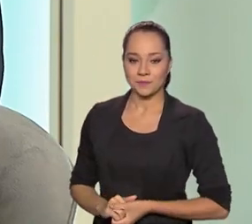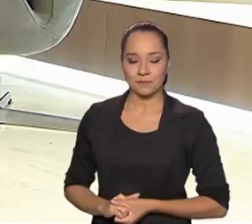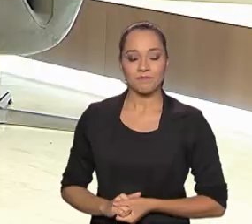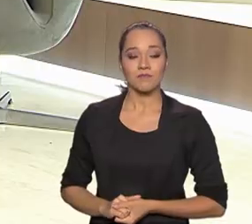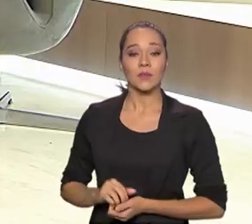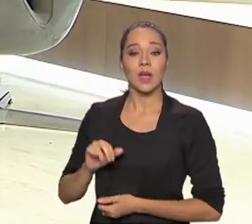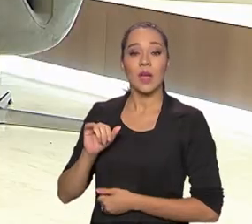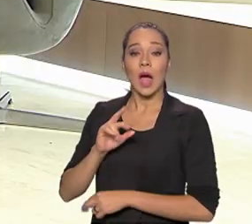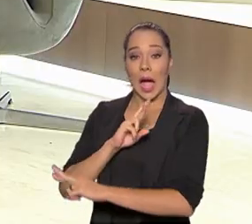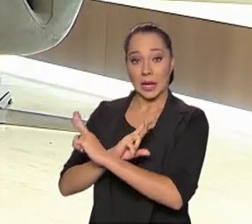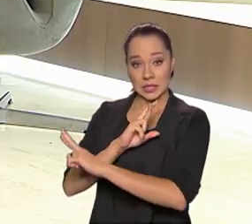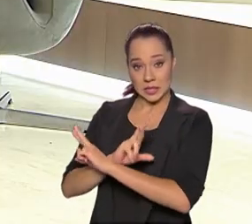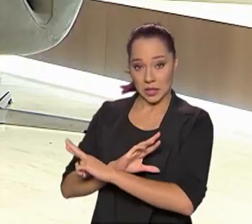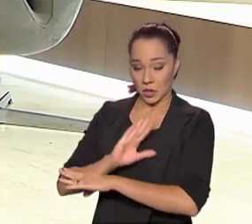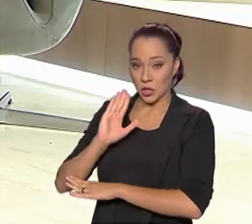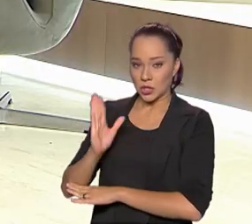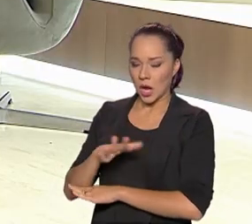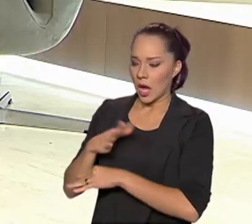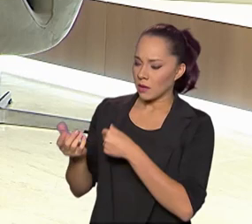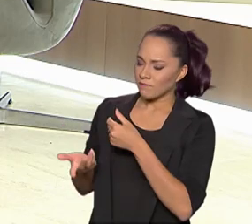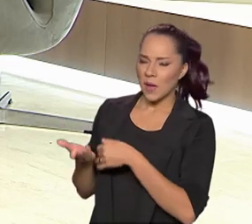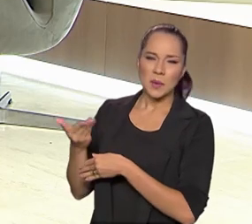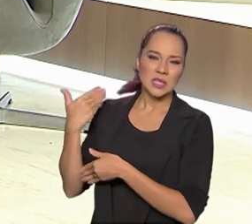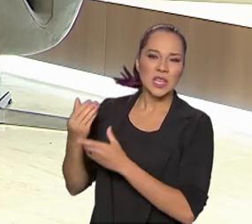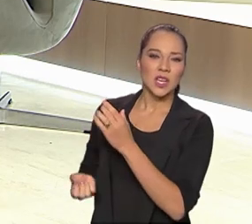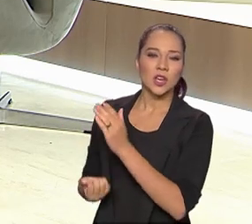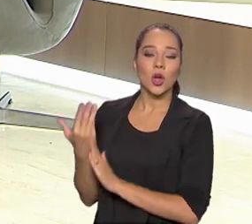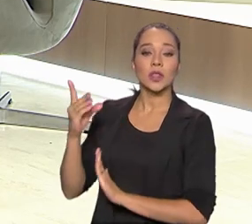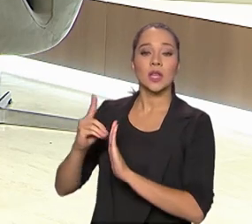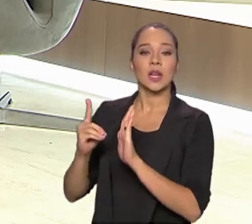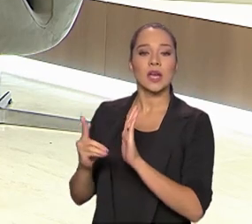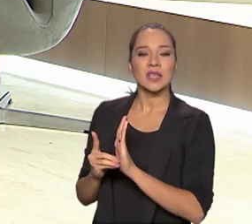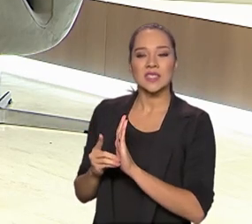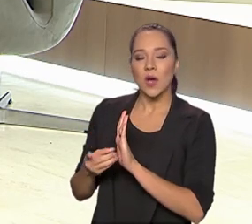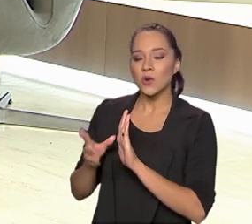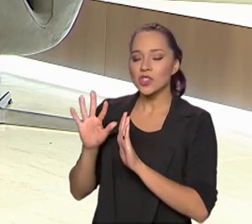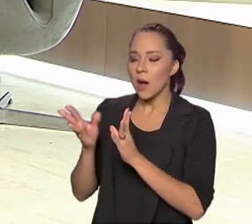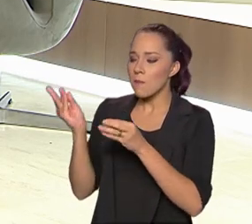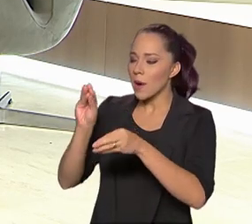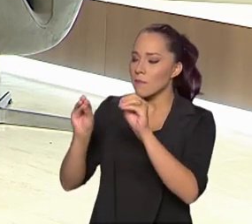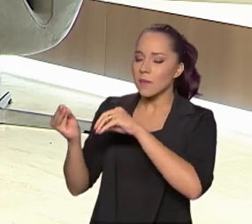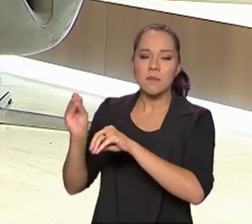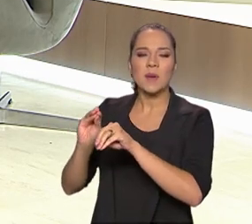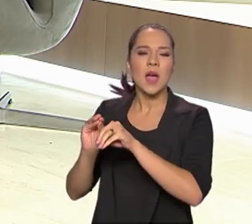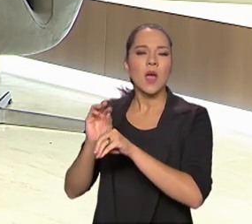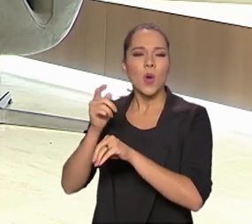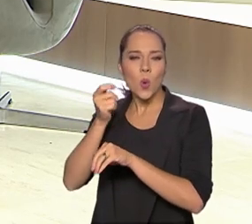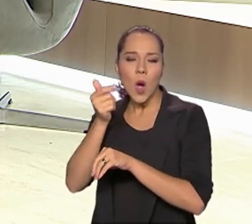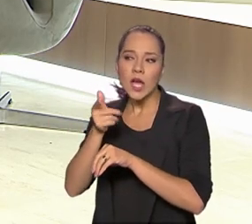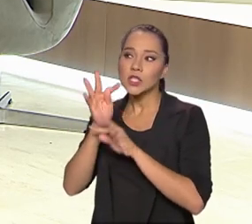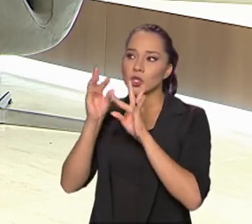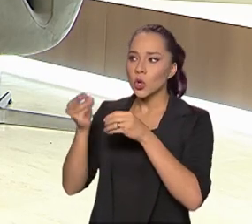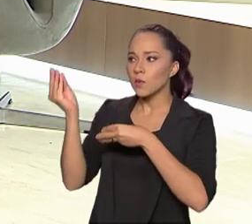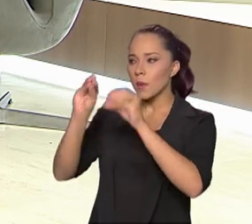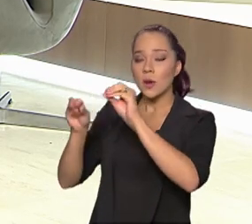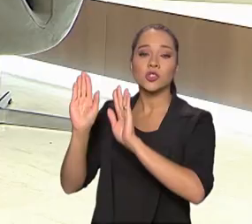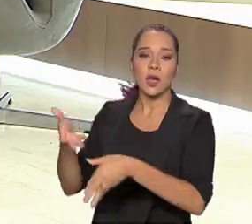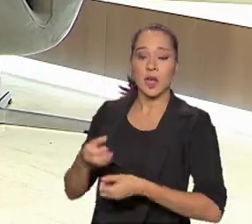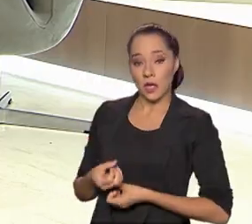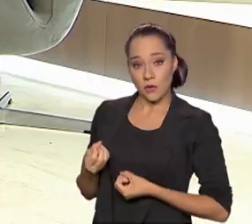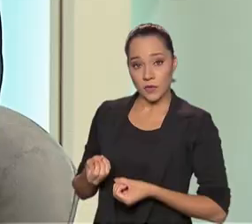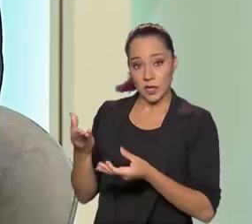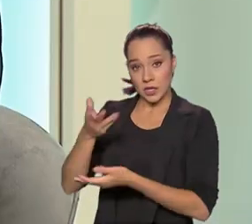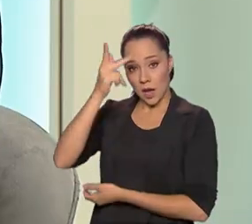A Receita já há algum tempo criou a declaração pré-preenchida, que é uma forma de oferecer